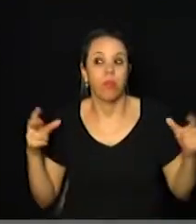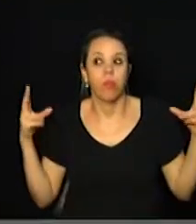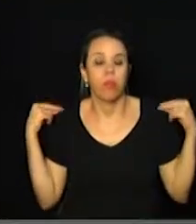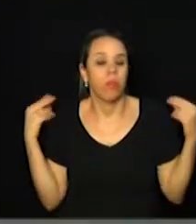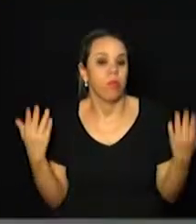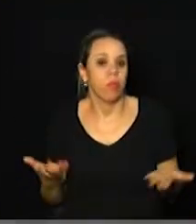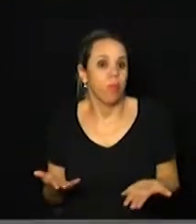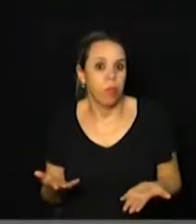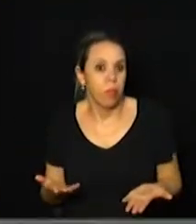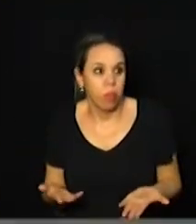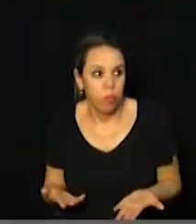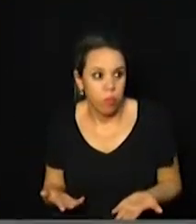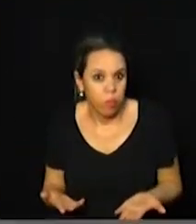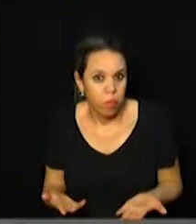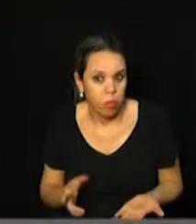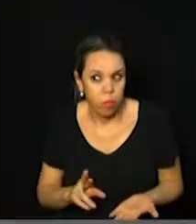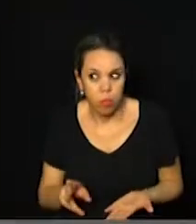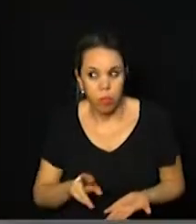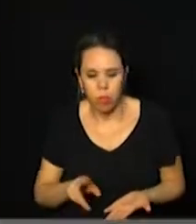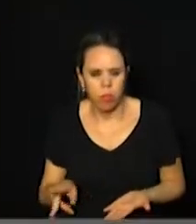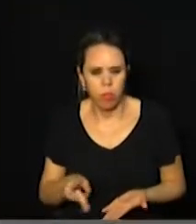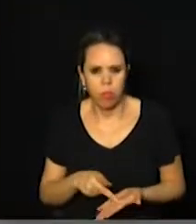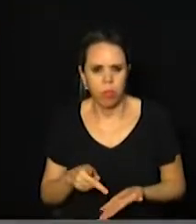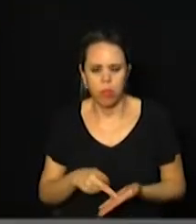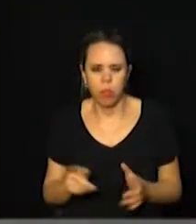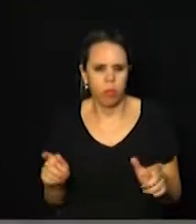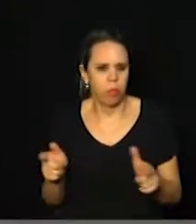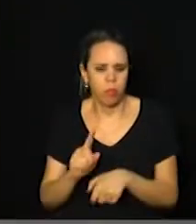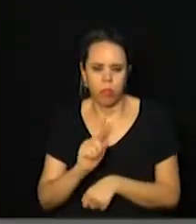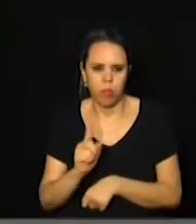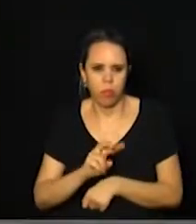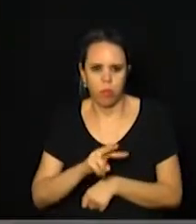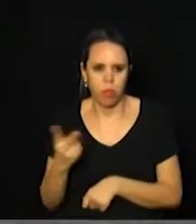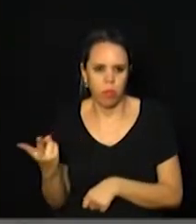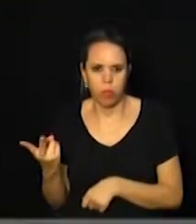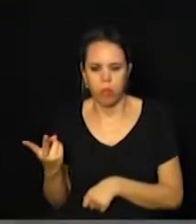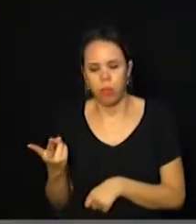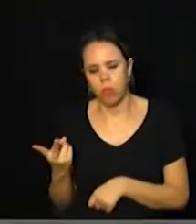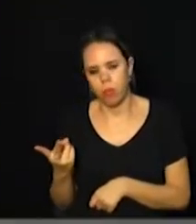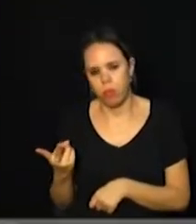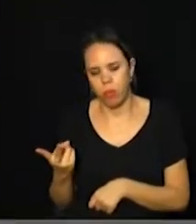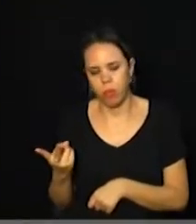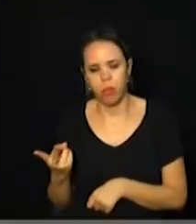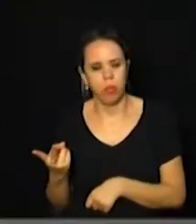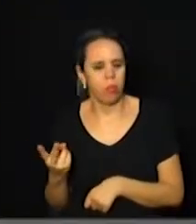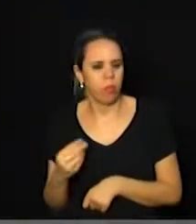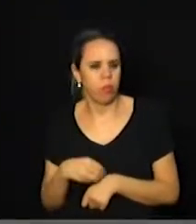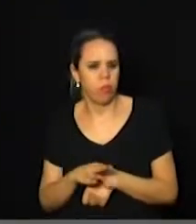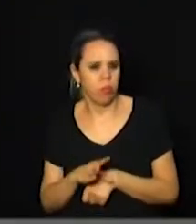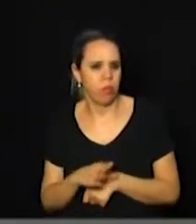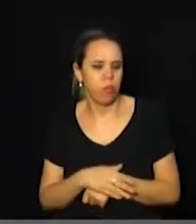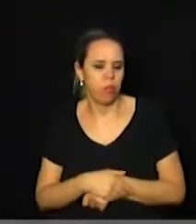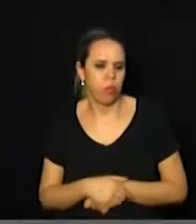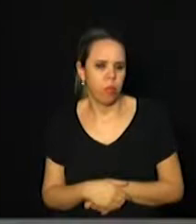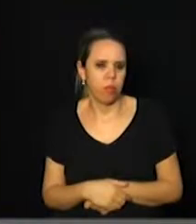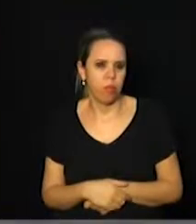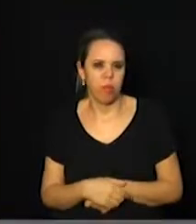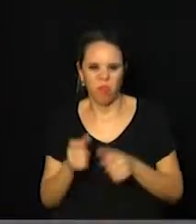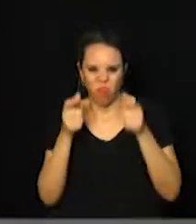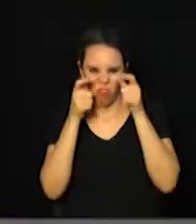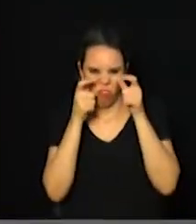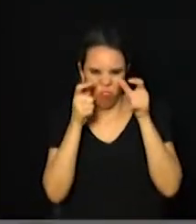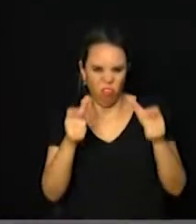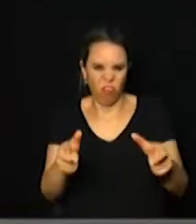ônibus e não é verdade que isso diminui pelo contrário é passar para a ganância